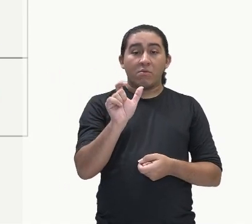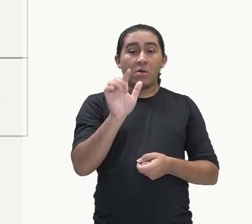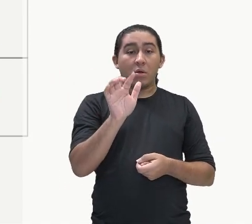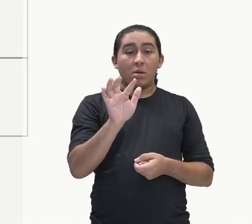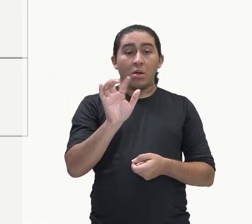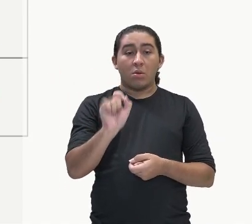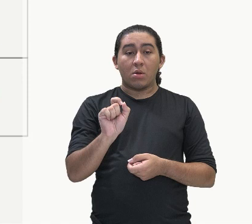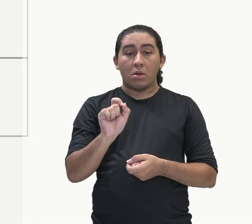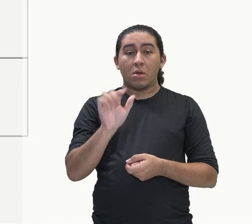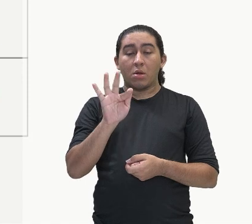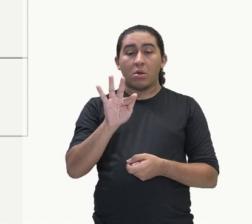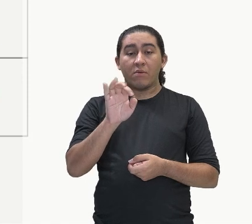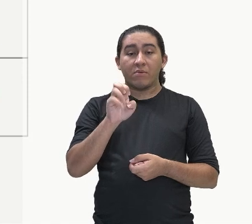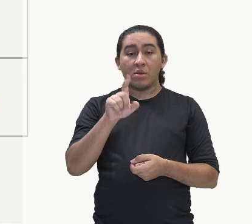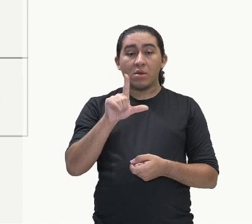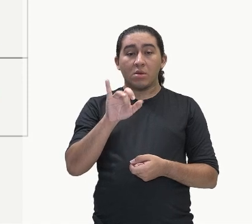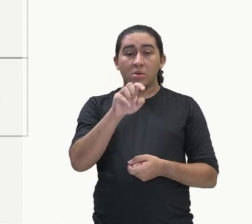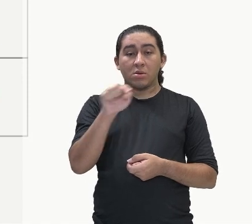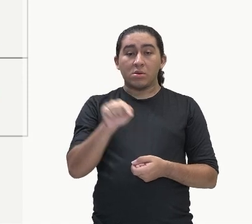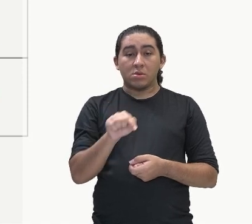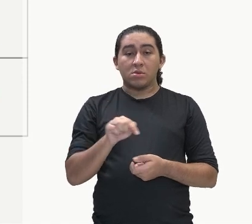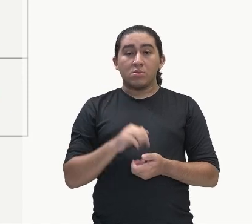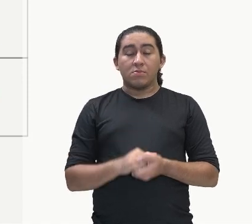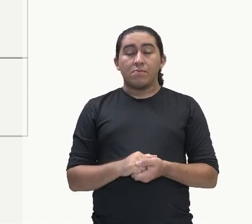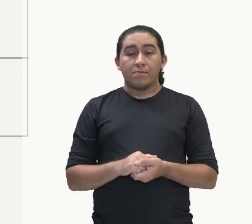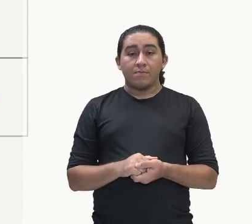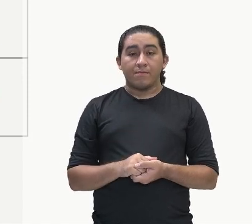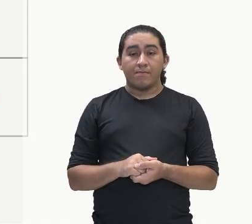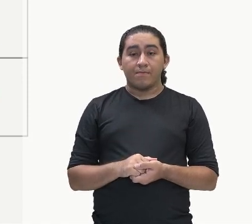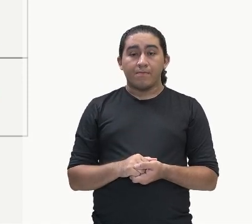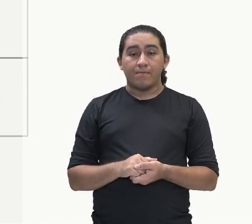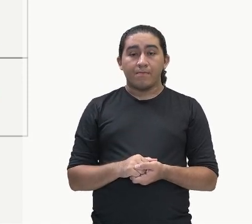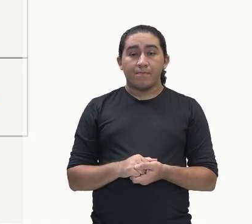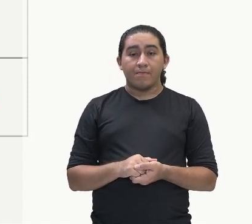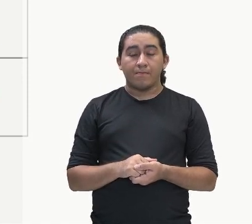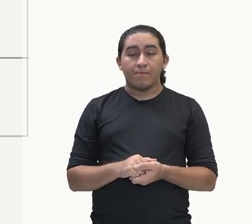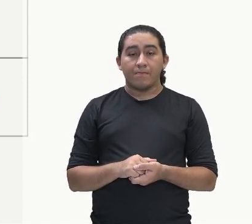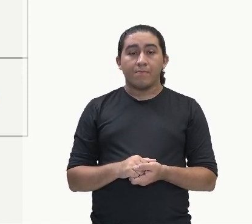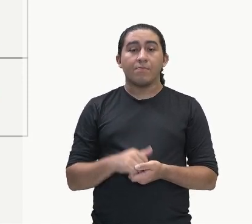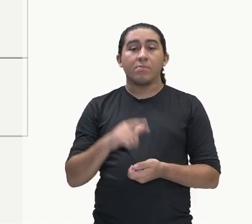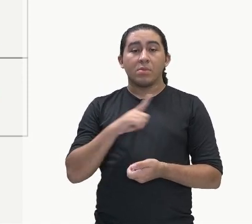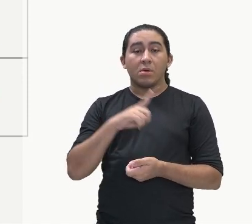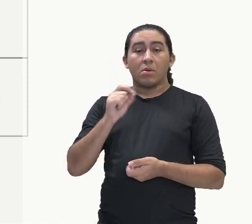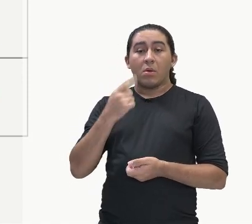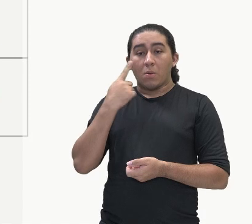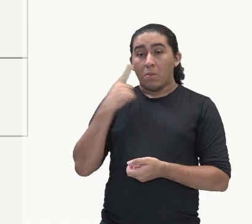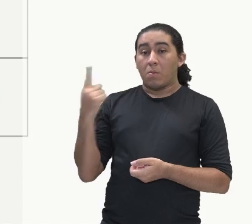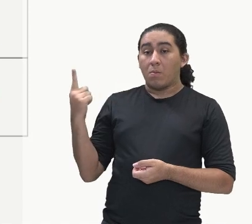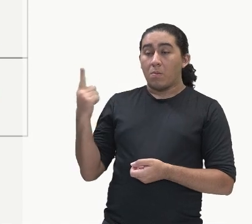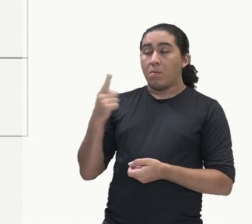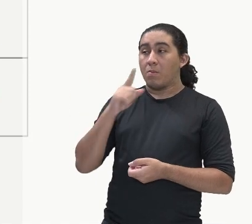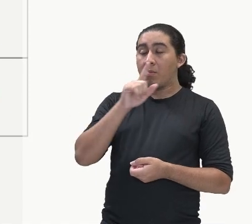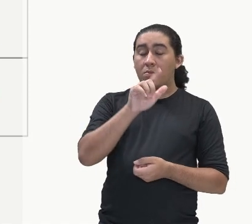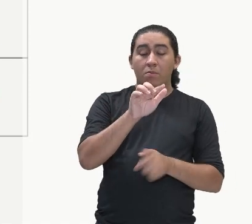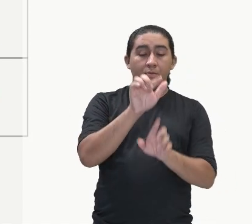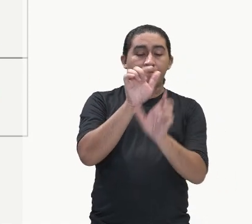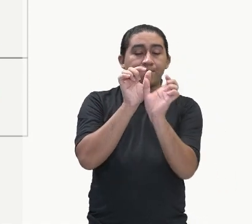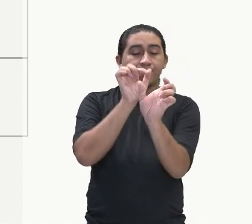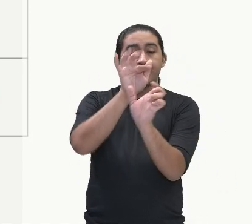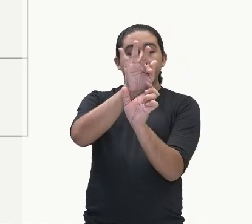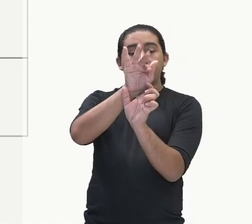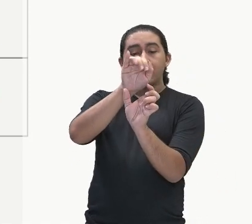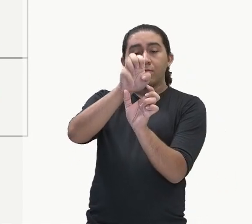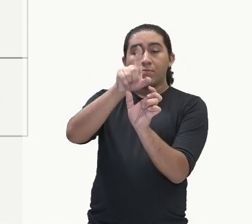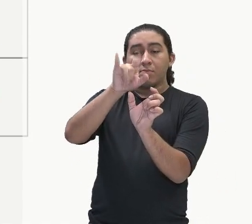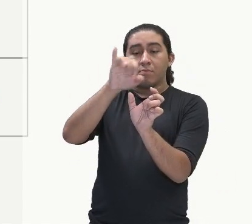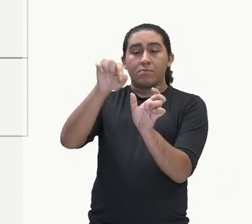radical, acrescentei um prefixo e um sufixo, que fica infelizmente. Veja que aqui